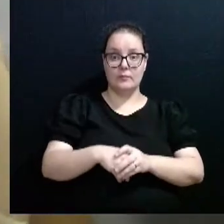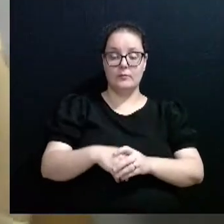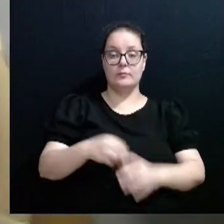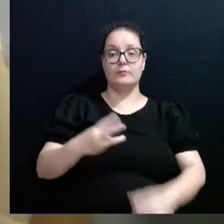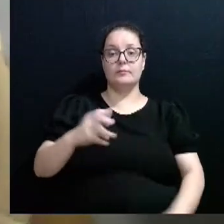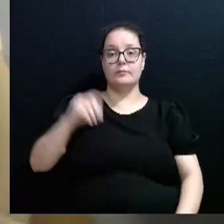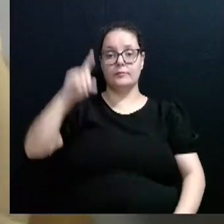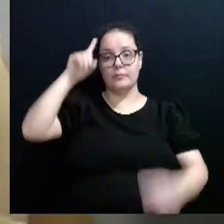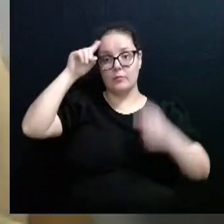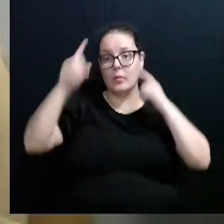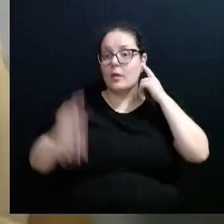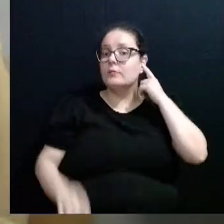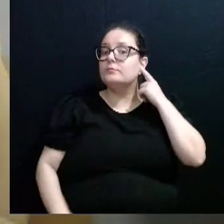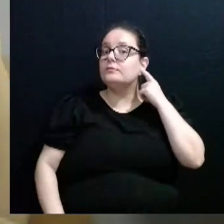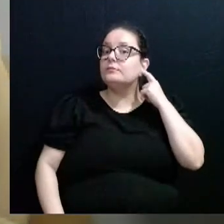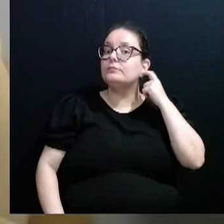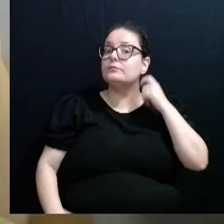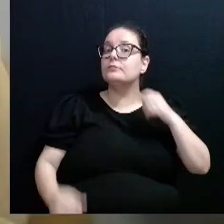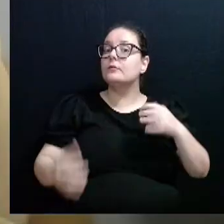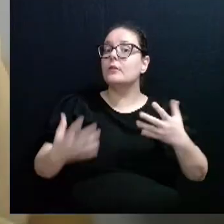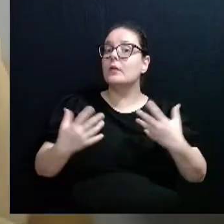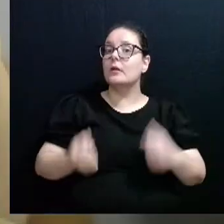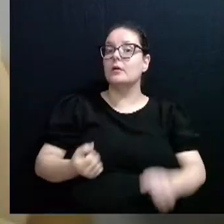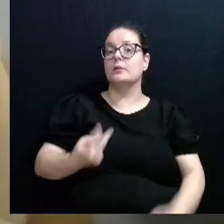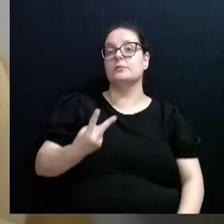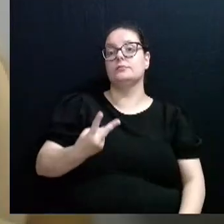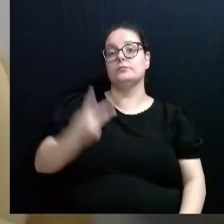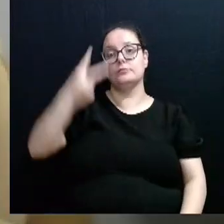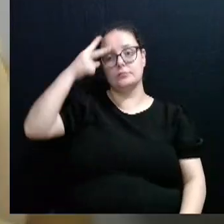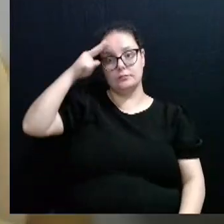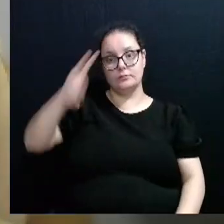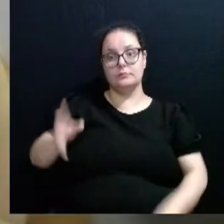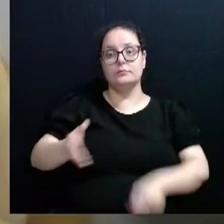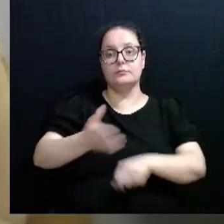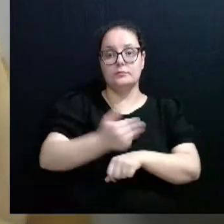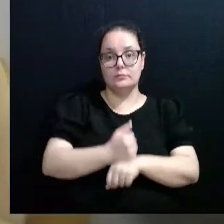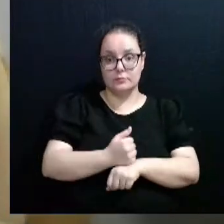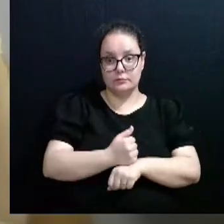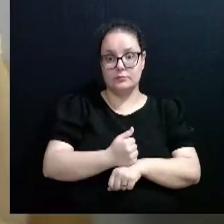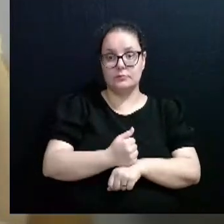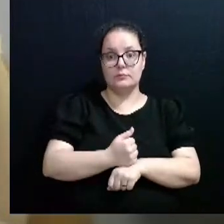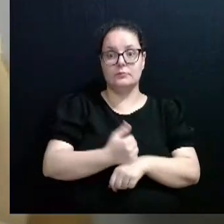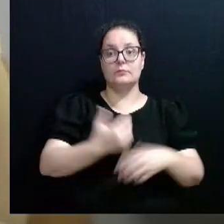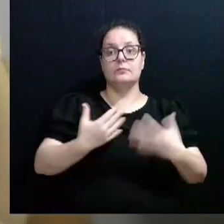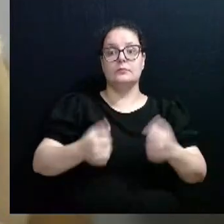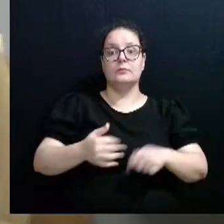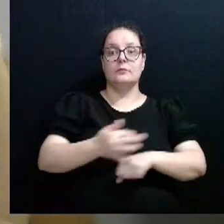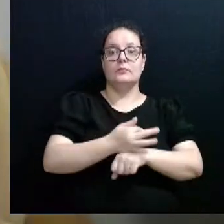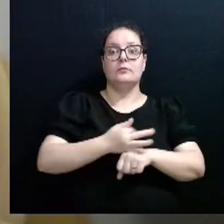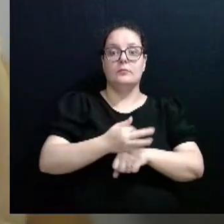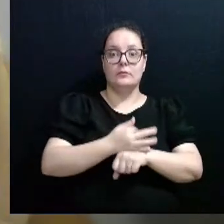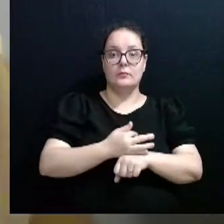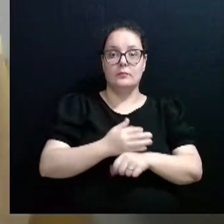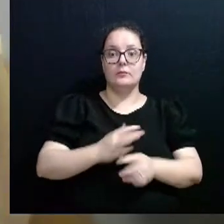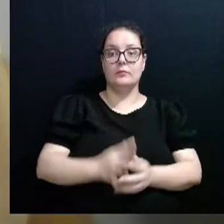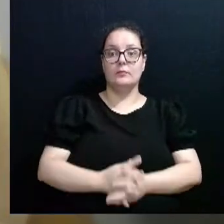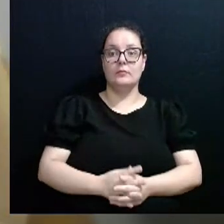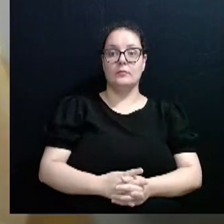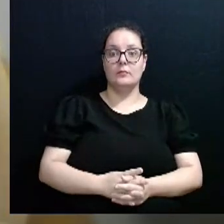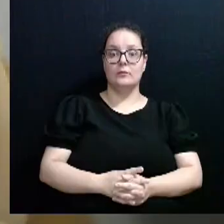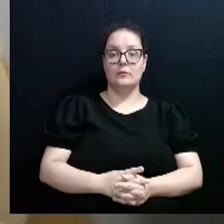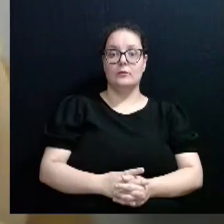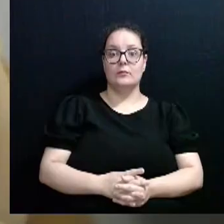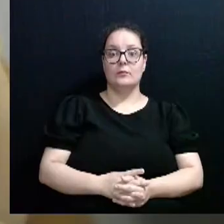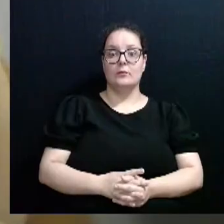até 2 dias antes do período que ele vai gozar das férias, o valor correspondente às férias acrescido do